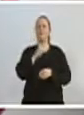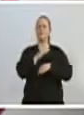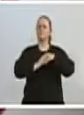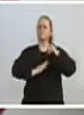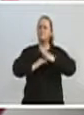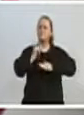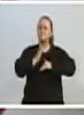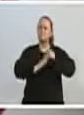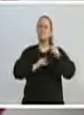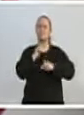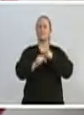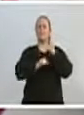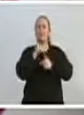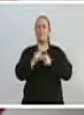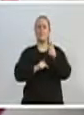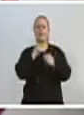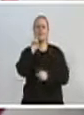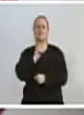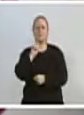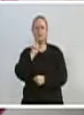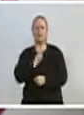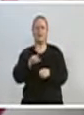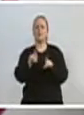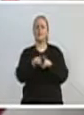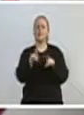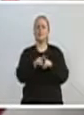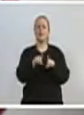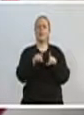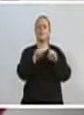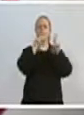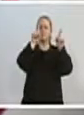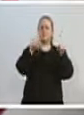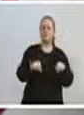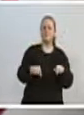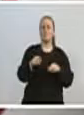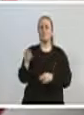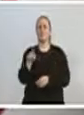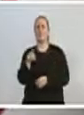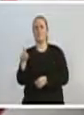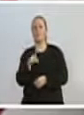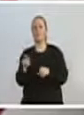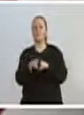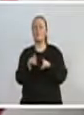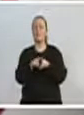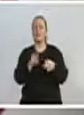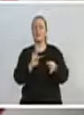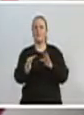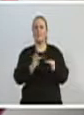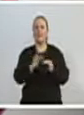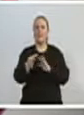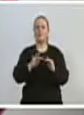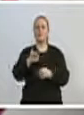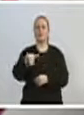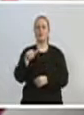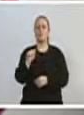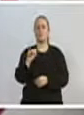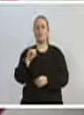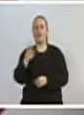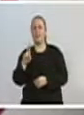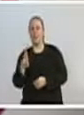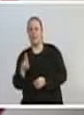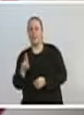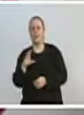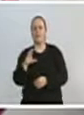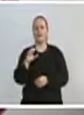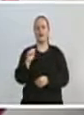mas também todos os servidores, professores, e no caso da natação, especificamente, os técnicos Carlos Henrique, Jair Ranke, e a preparadora